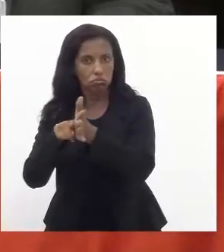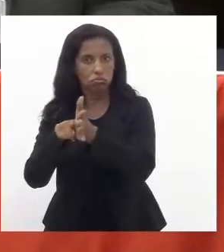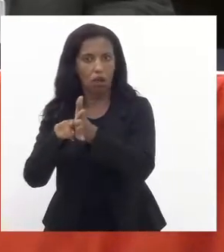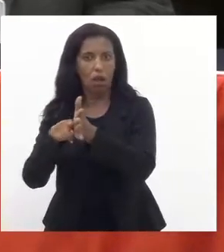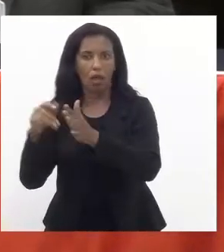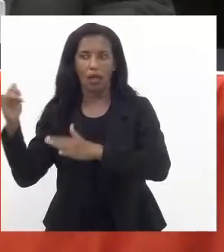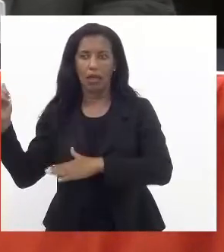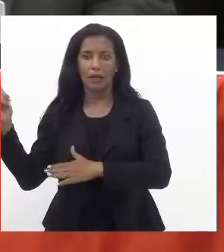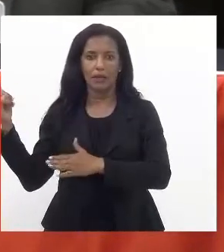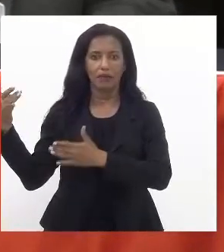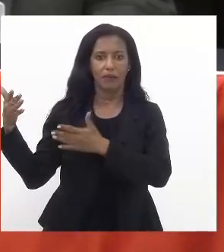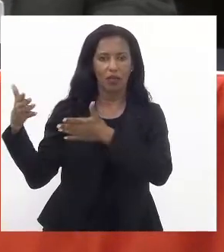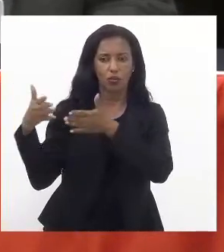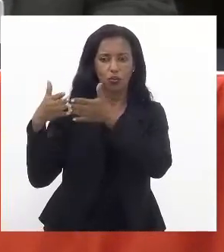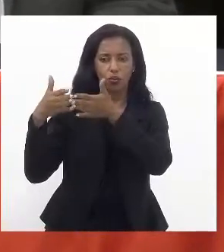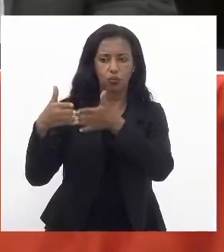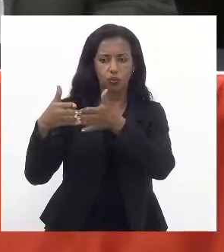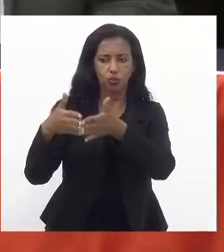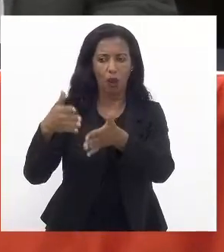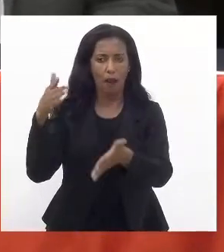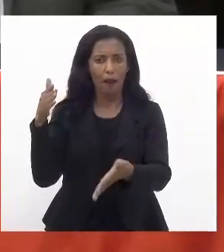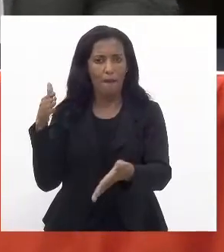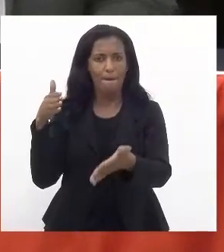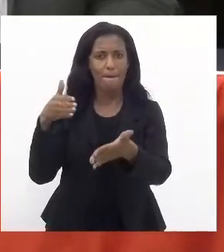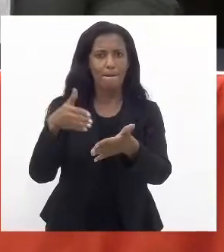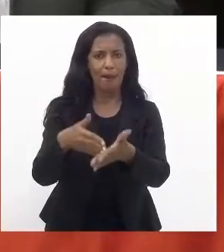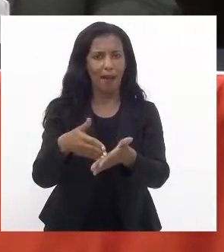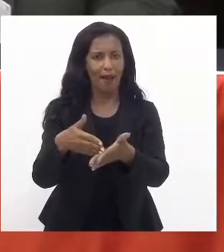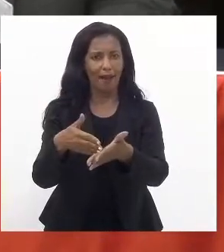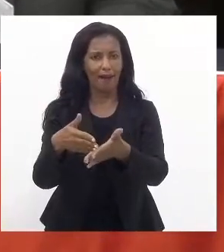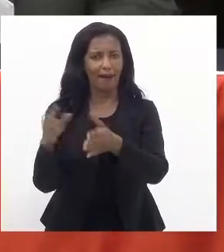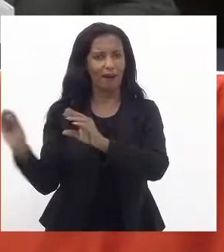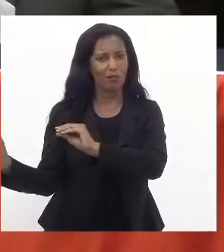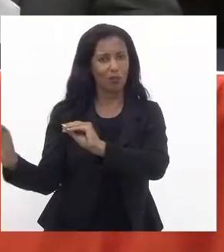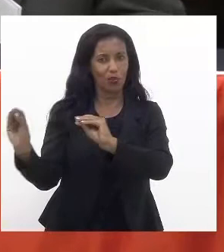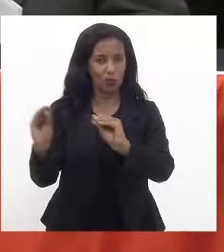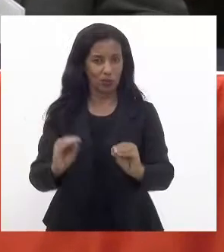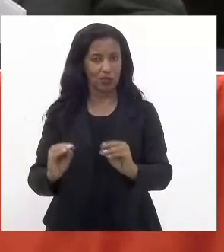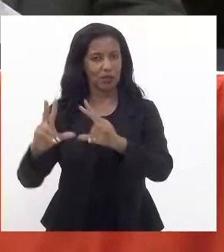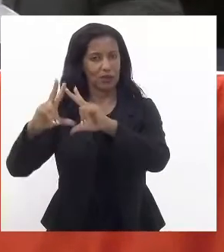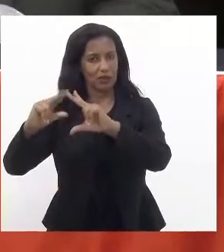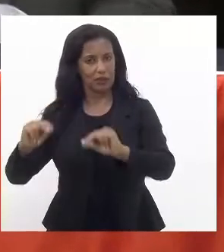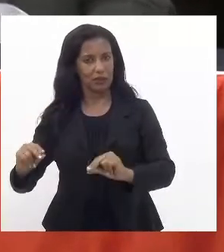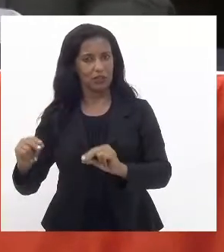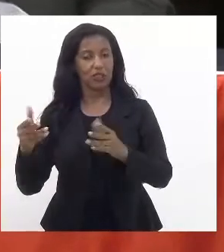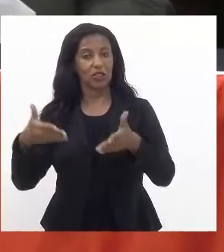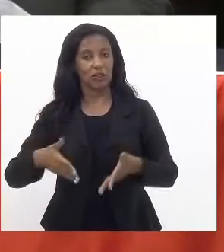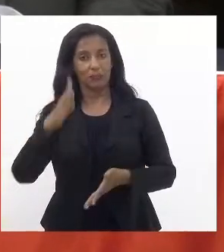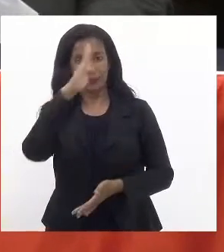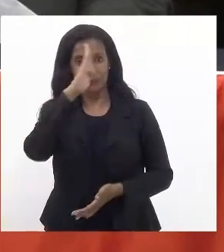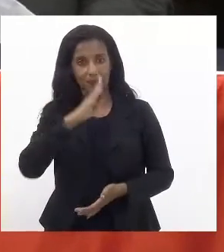do imperador marca um ponto de inflexão na imigração libanesa no Brasil.